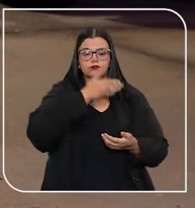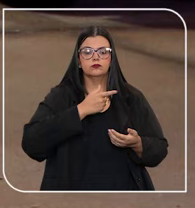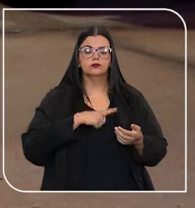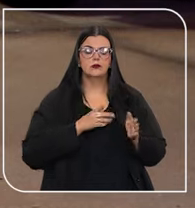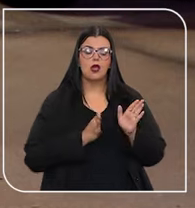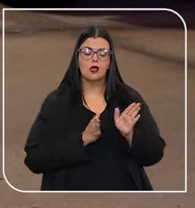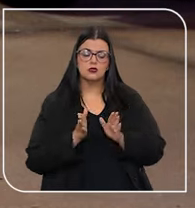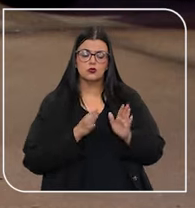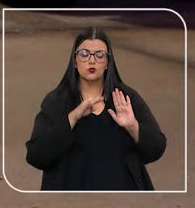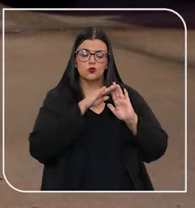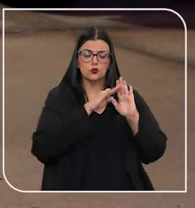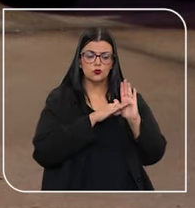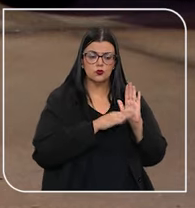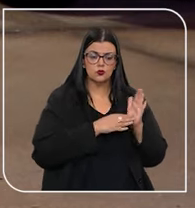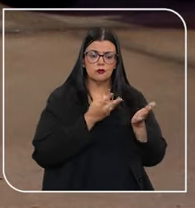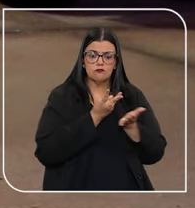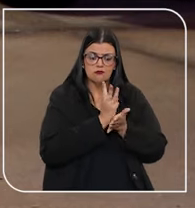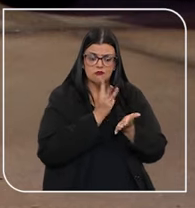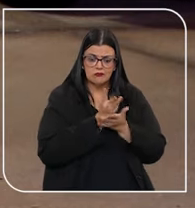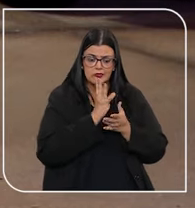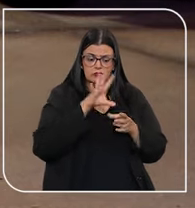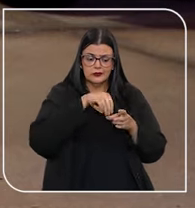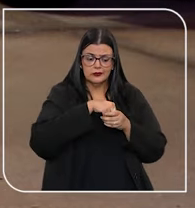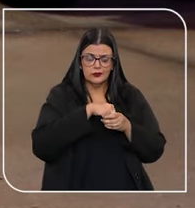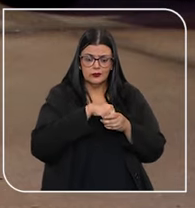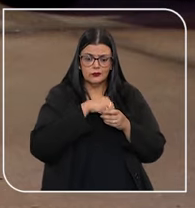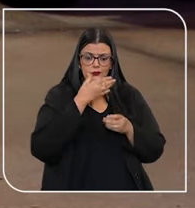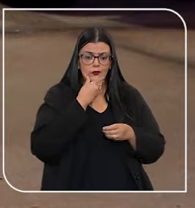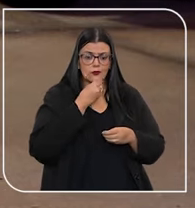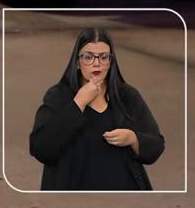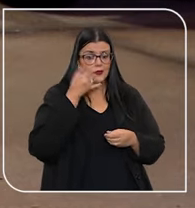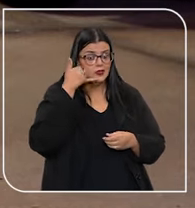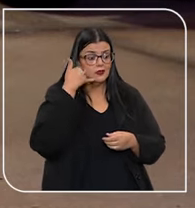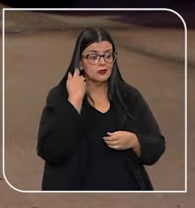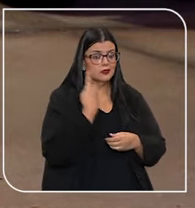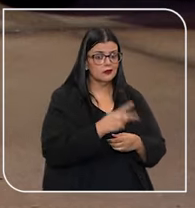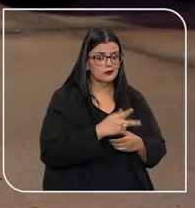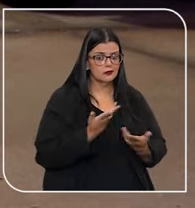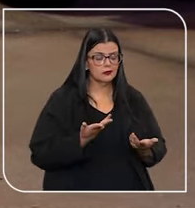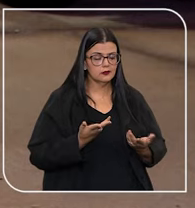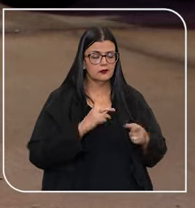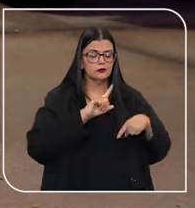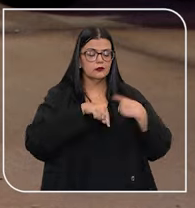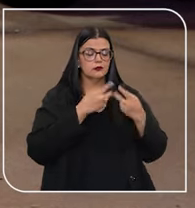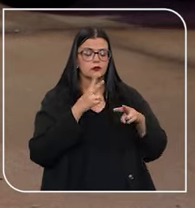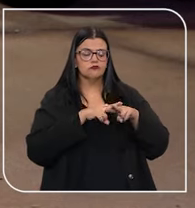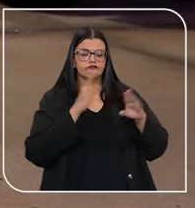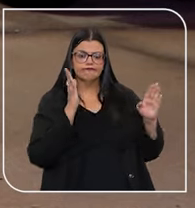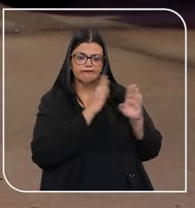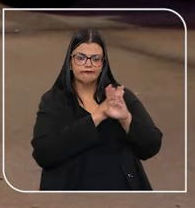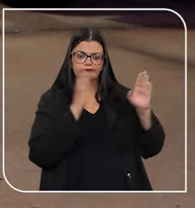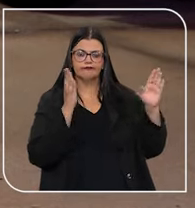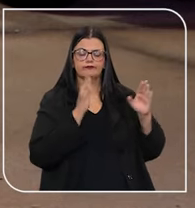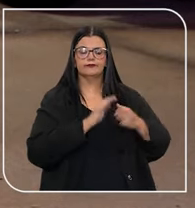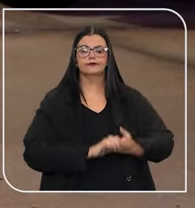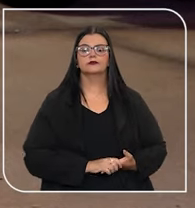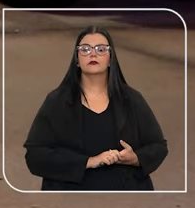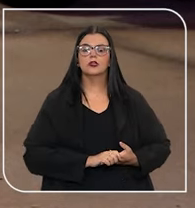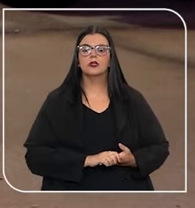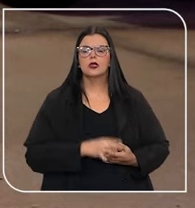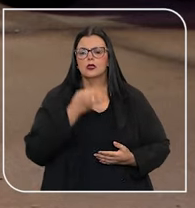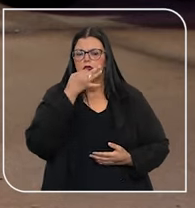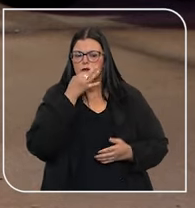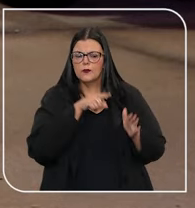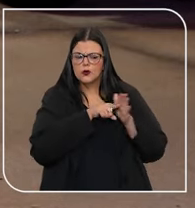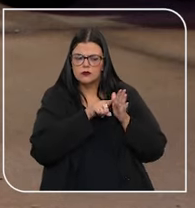a partir do acesso ao conteúdo de um aplicativo de mensagens no celular do acusado logo após a prisão em flagrante em